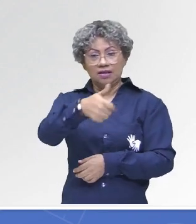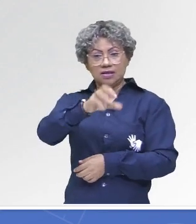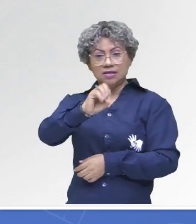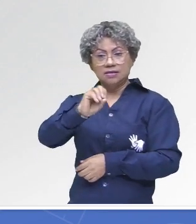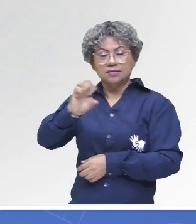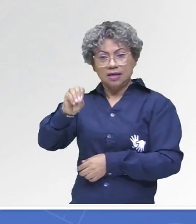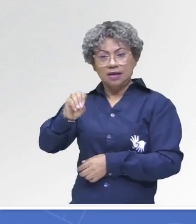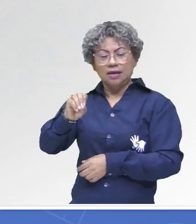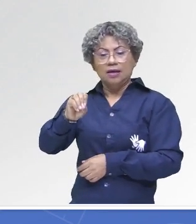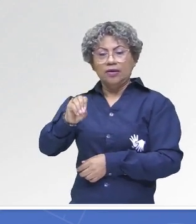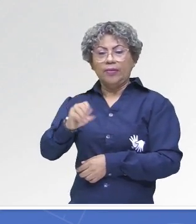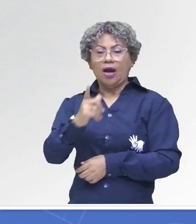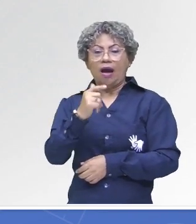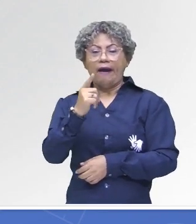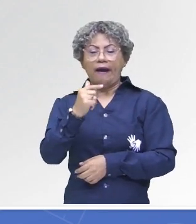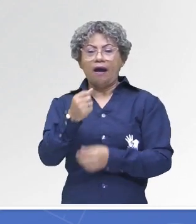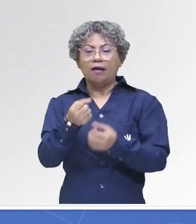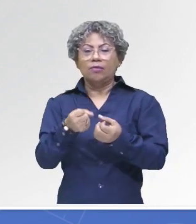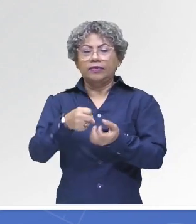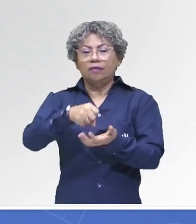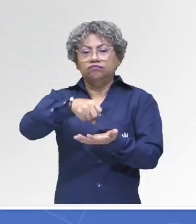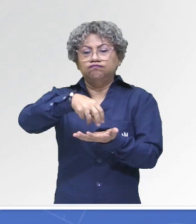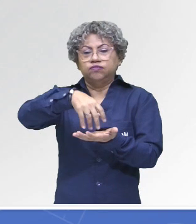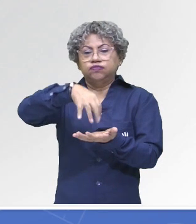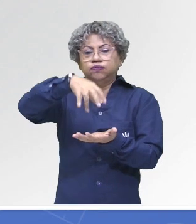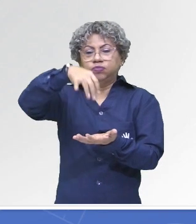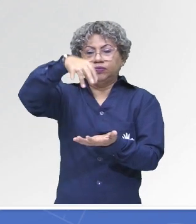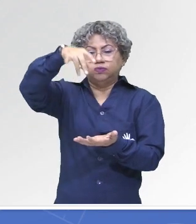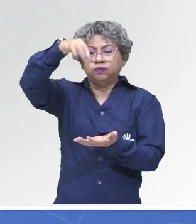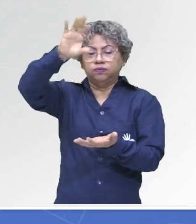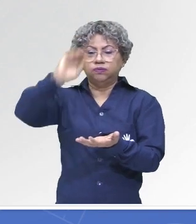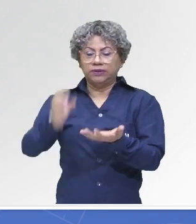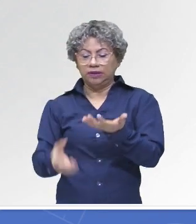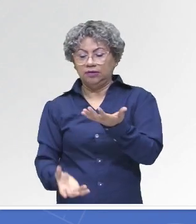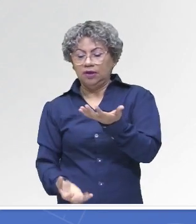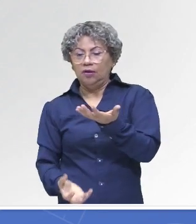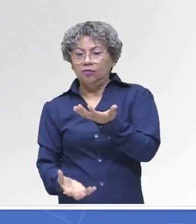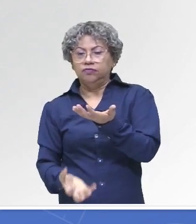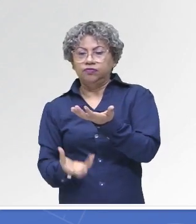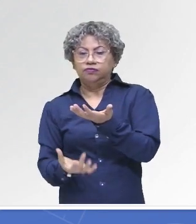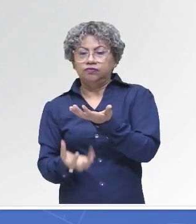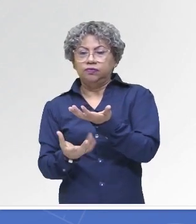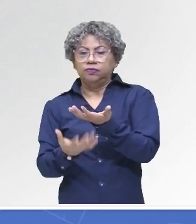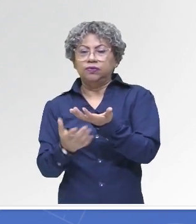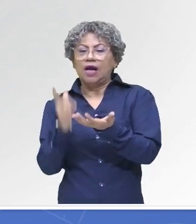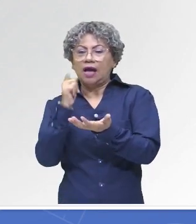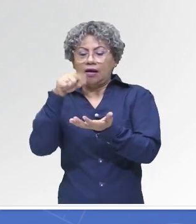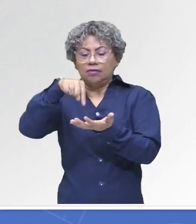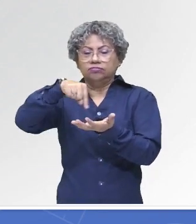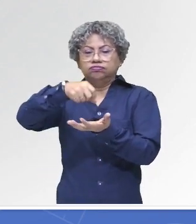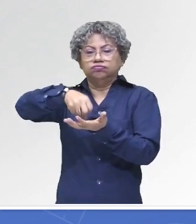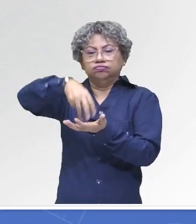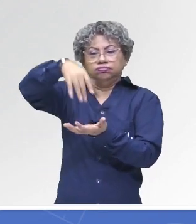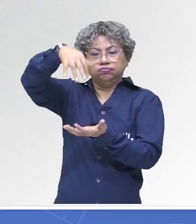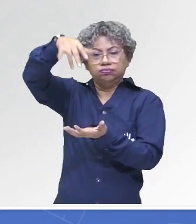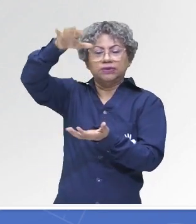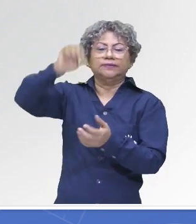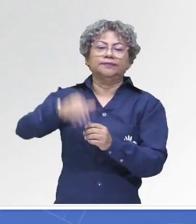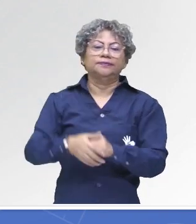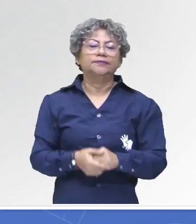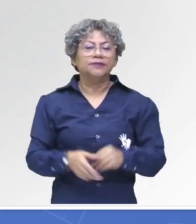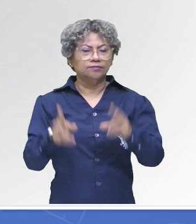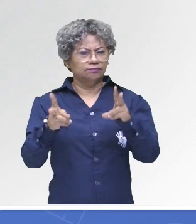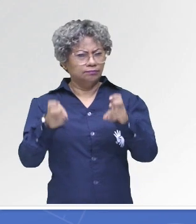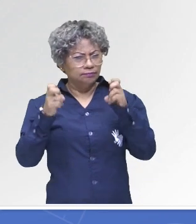o líquido está virando vapor, tá certo? Então aí, olha, os pontos de fusão é 0 na escala